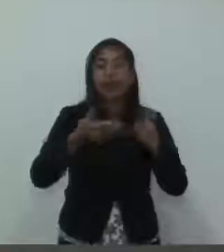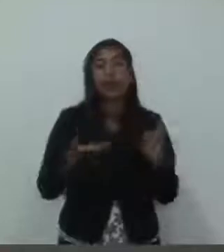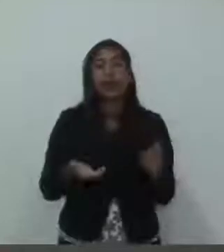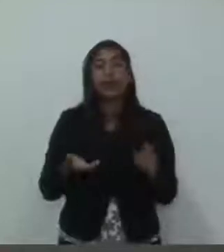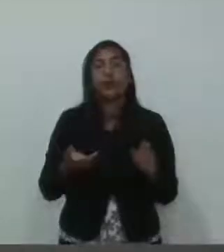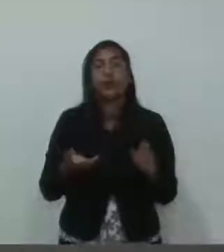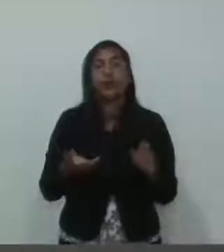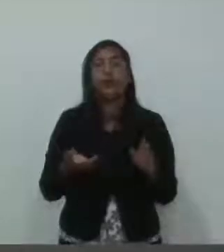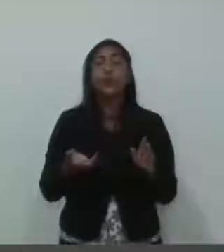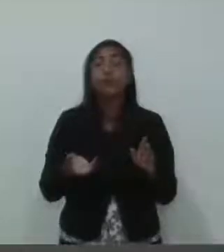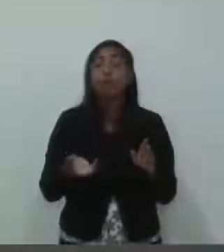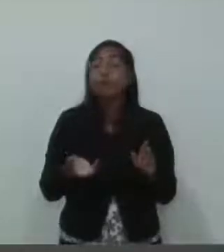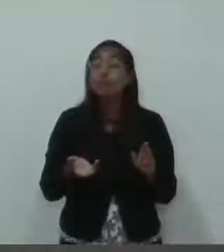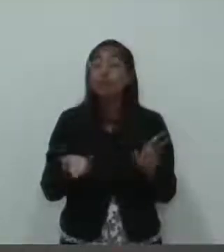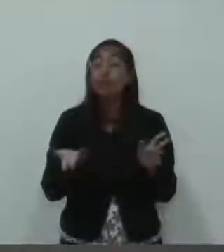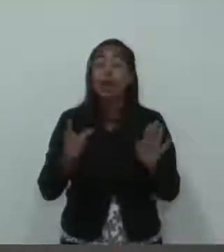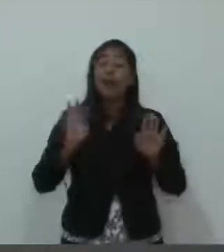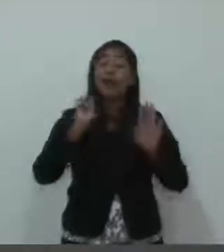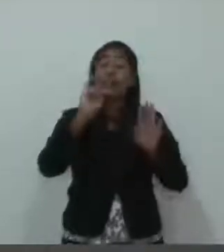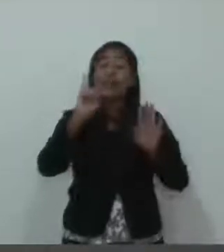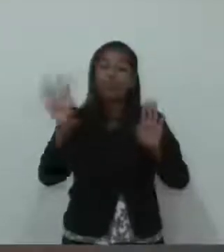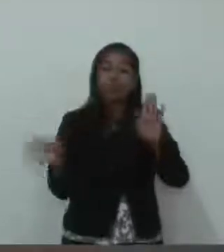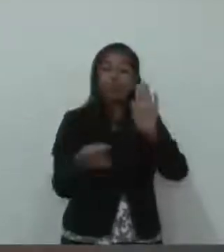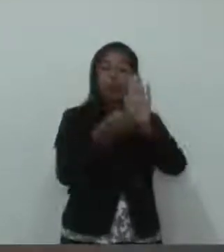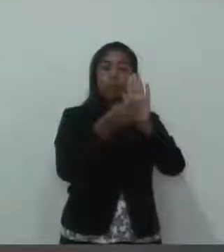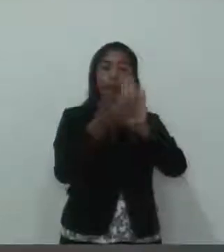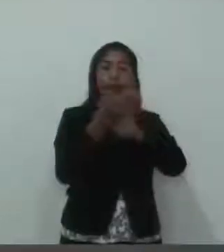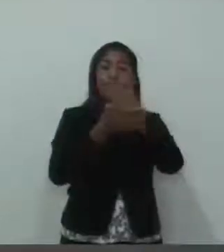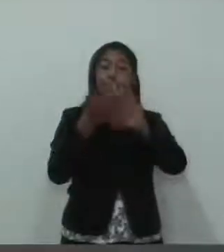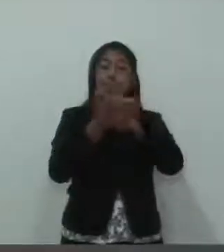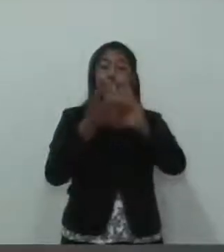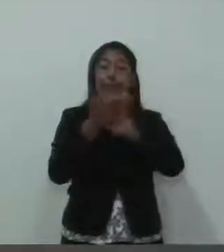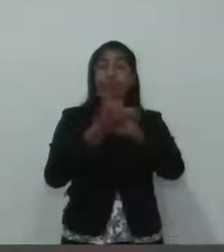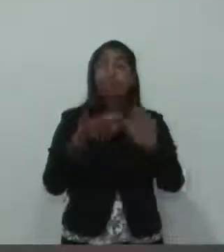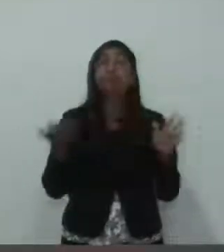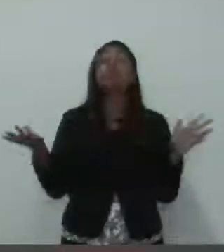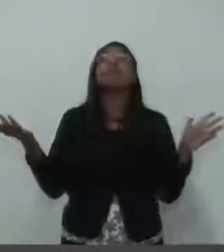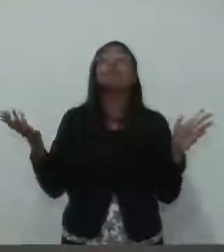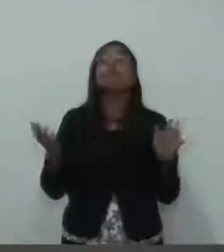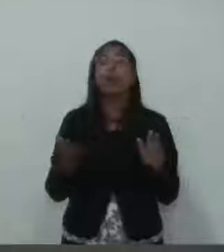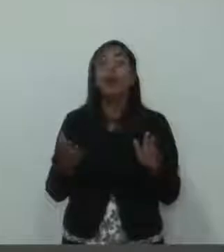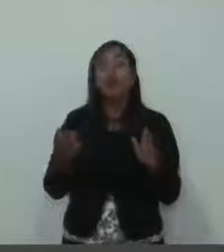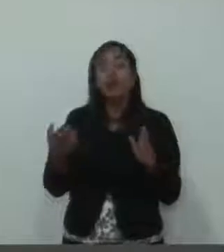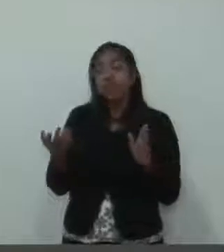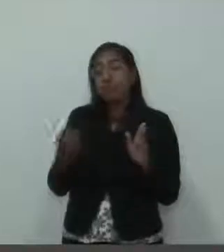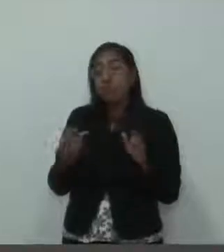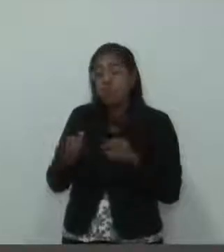essa discussão, talvez ia ser aprovado com um único adendo, em um único pedacinho ali da ciclovia.